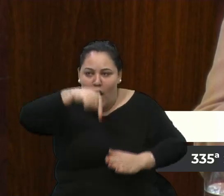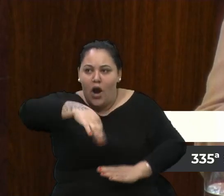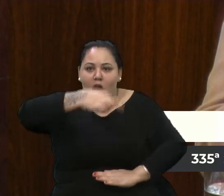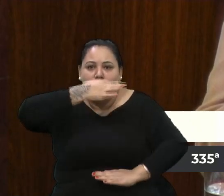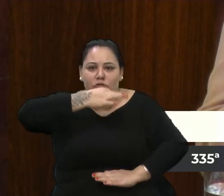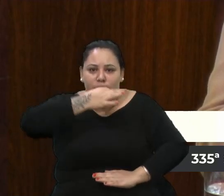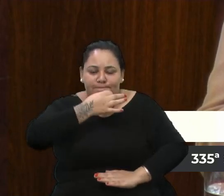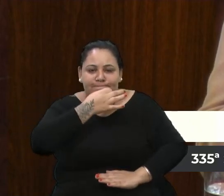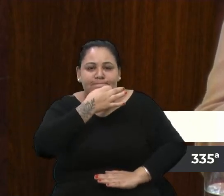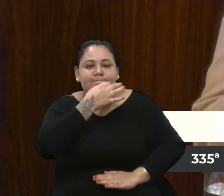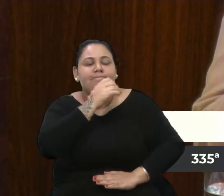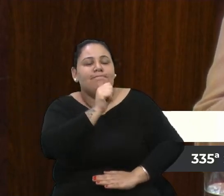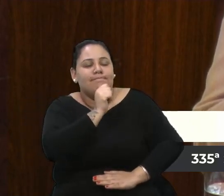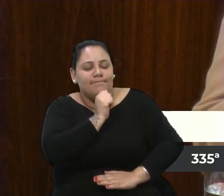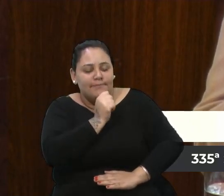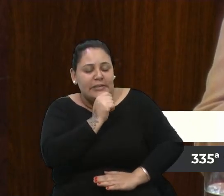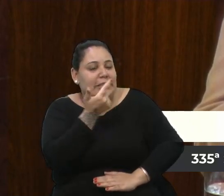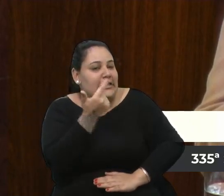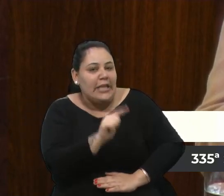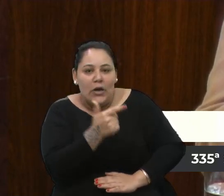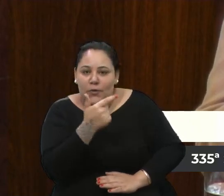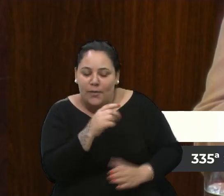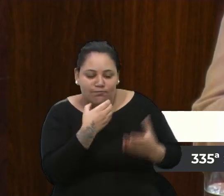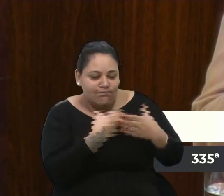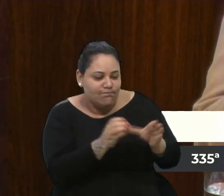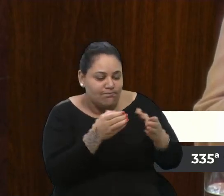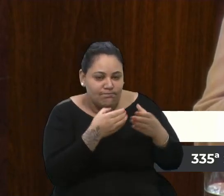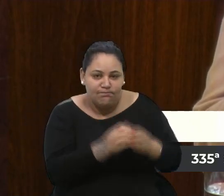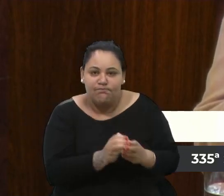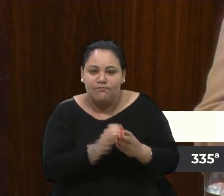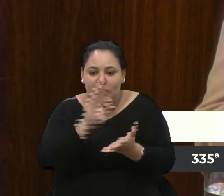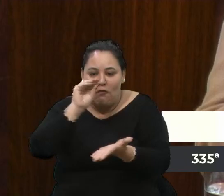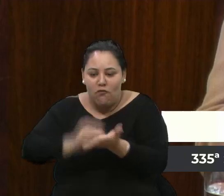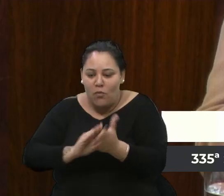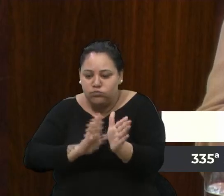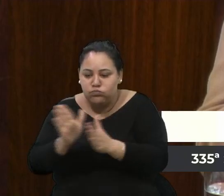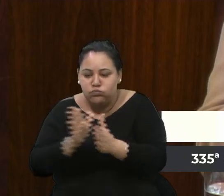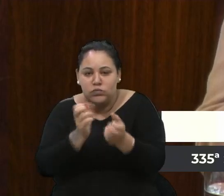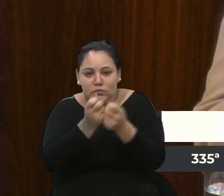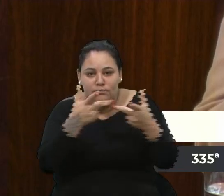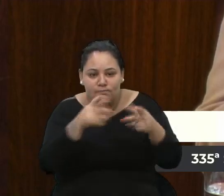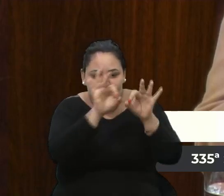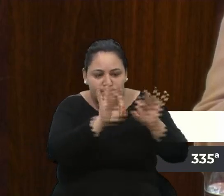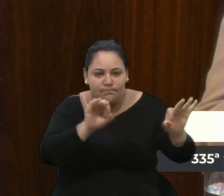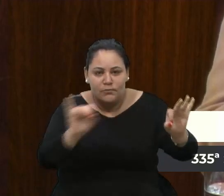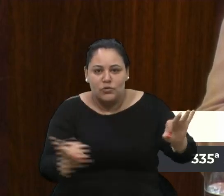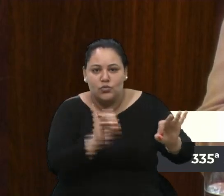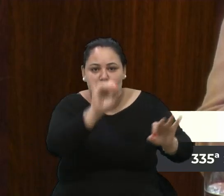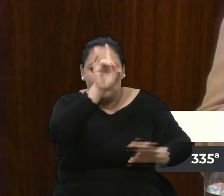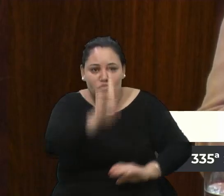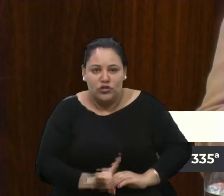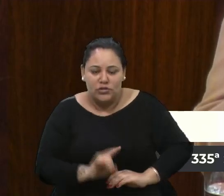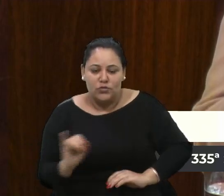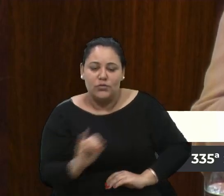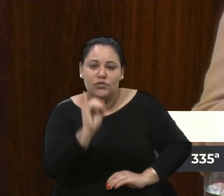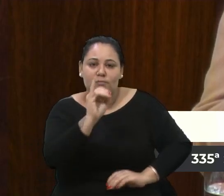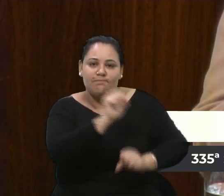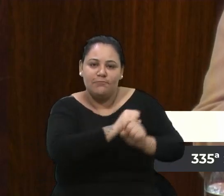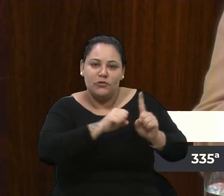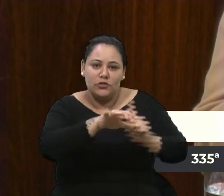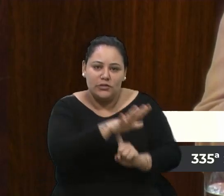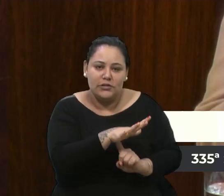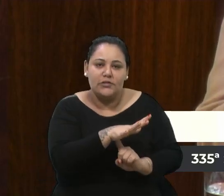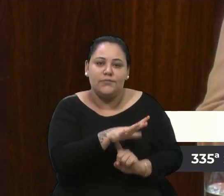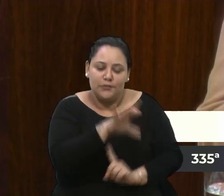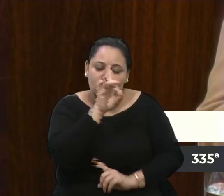nessas condições de falta de acesso a algo tão importante e um direito fundamental, que é o